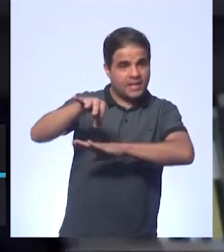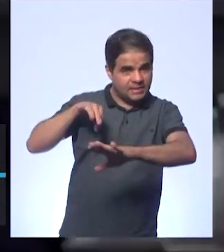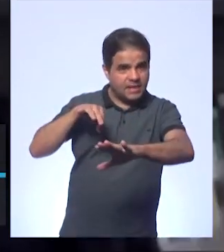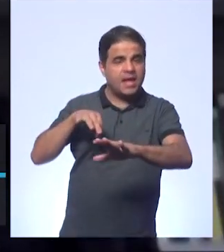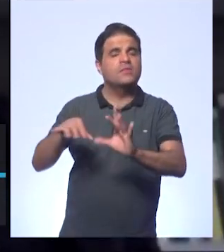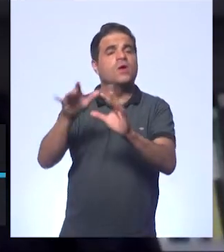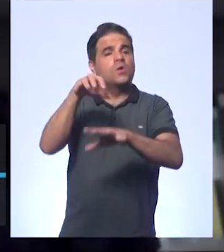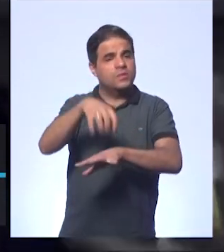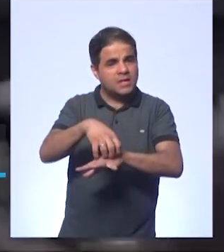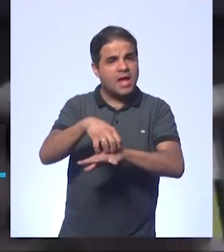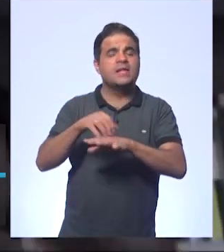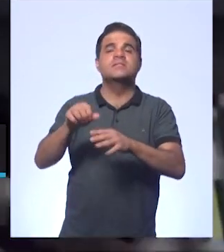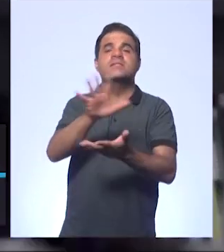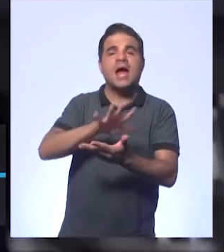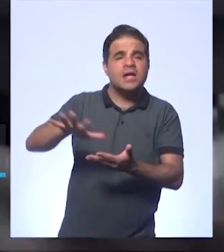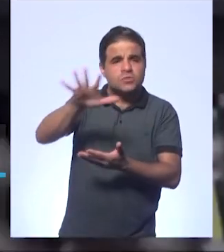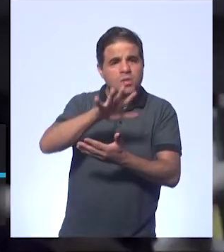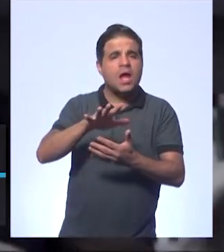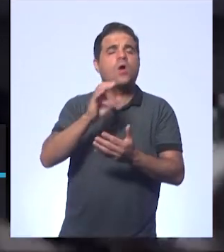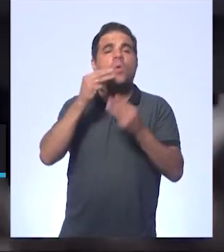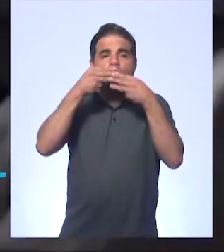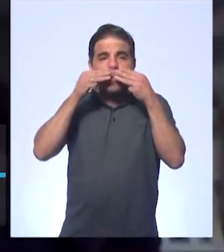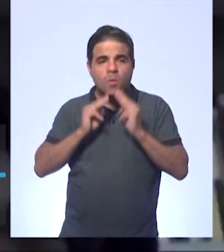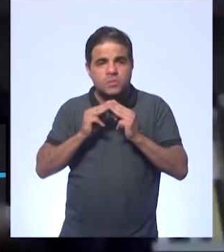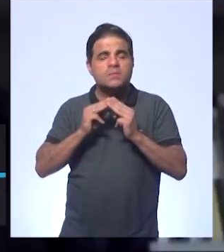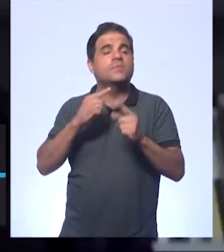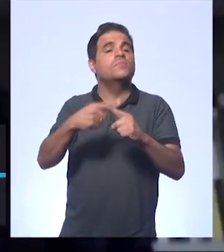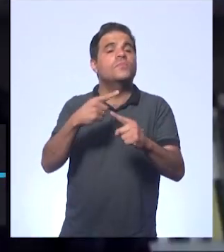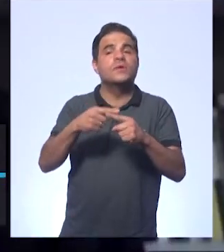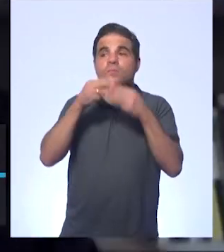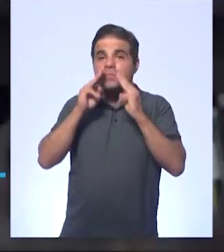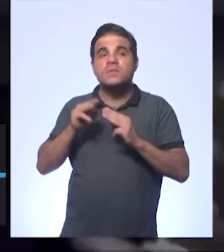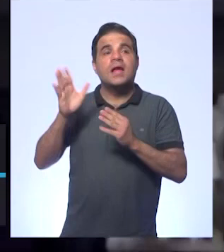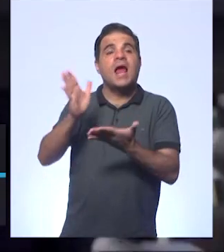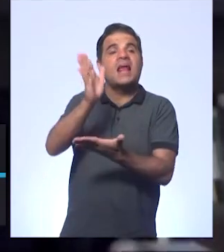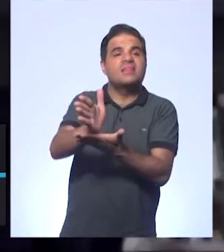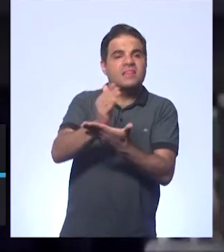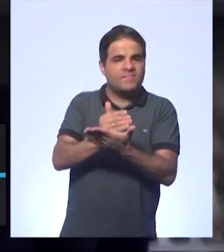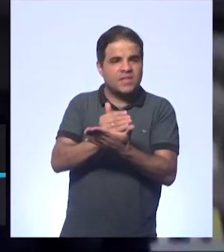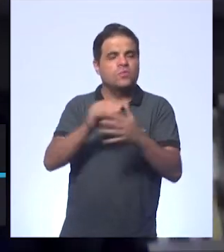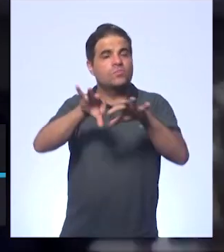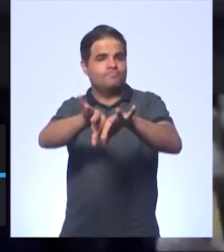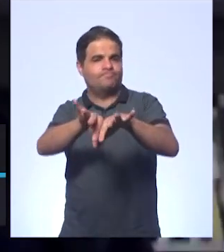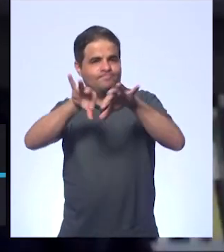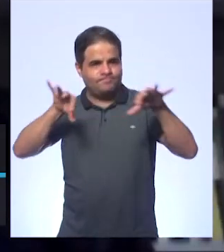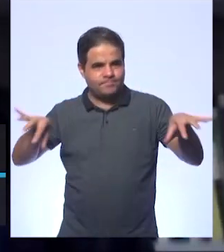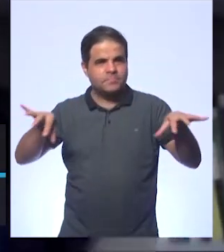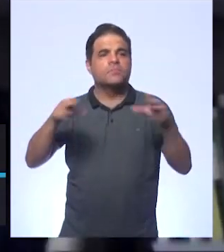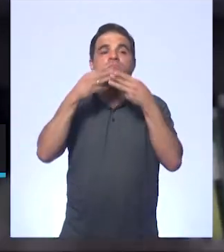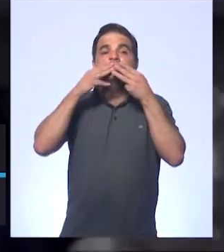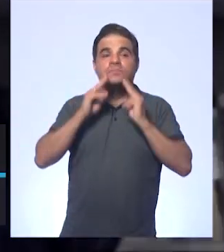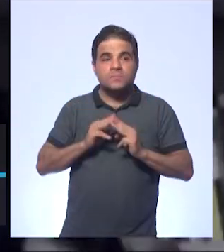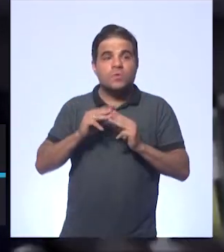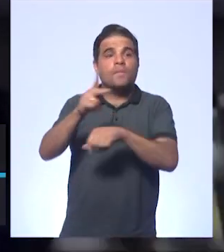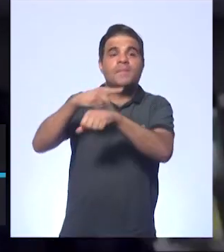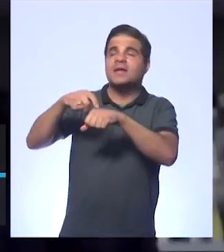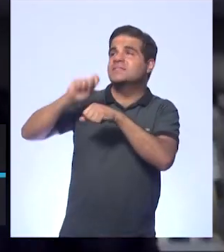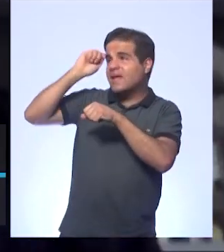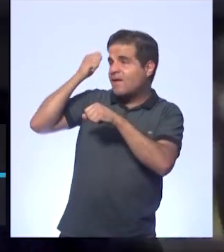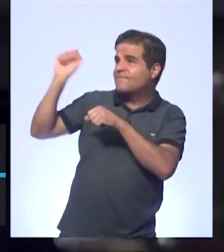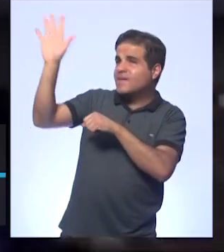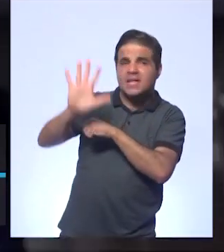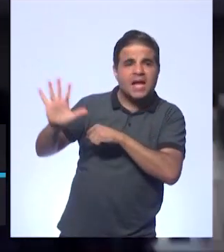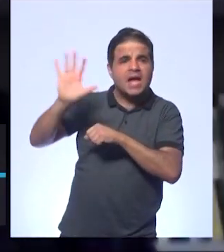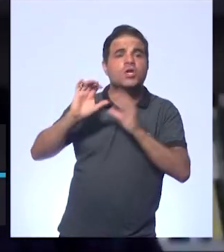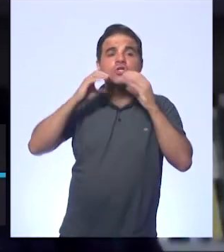da unidade nacional enquanto Moçambique, porque Moçambique ele era dividido, né, gente? Não só Moçambique, os países africanos, eles